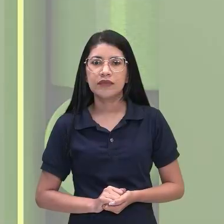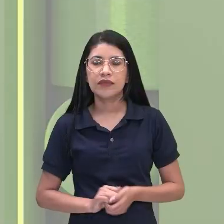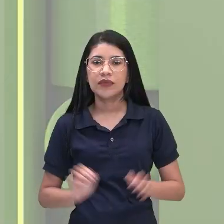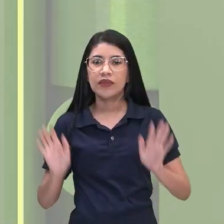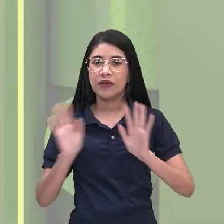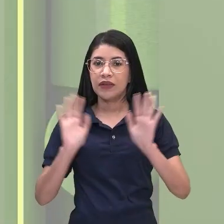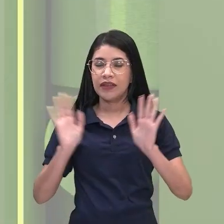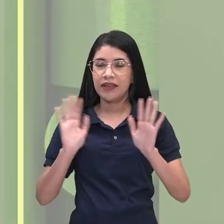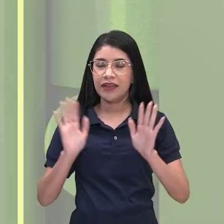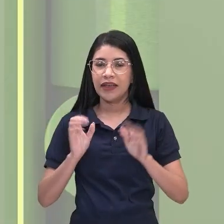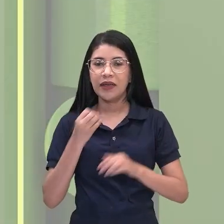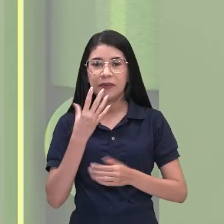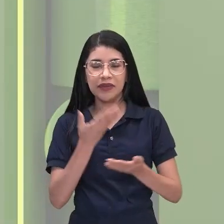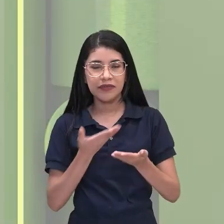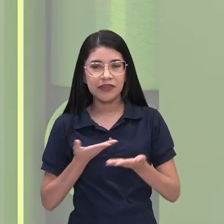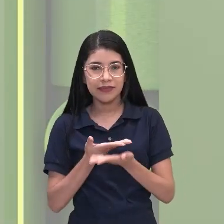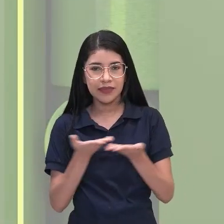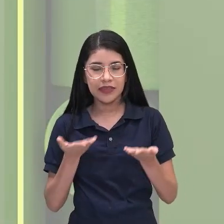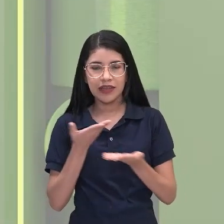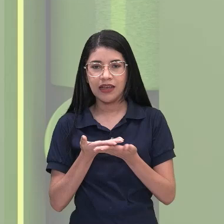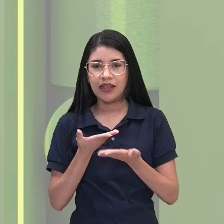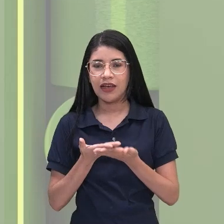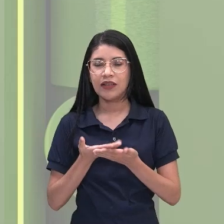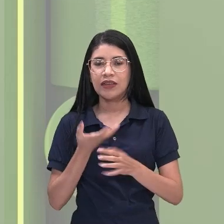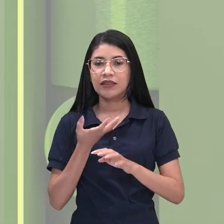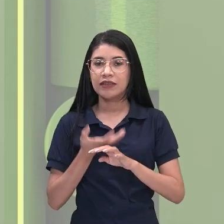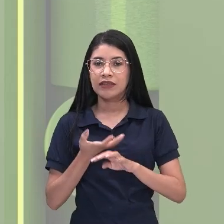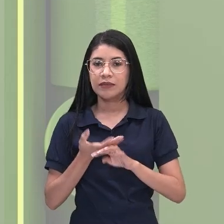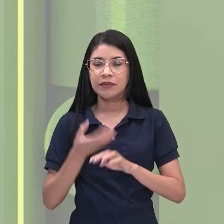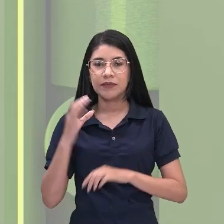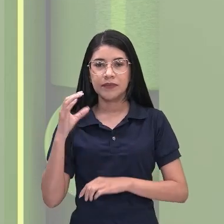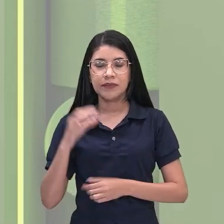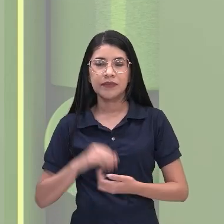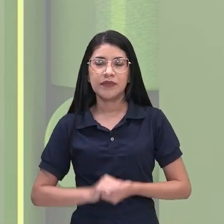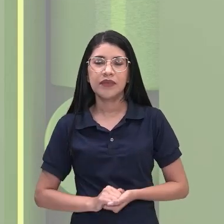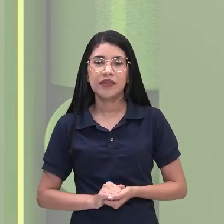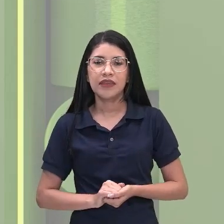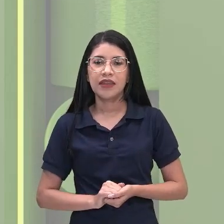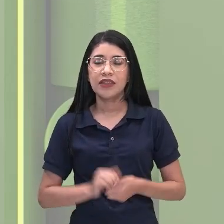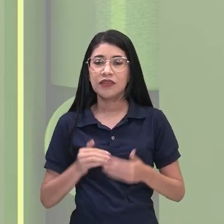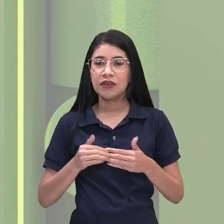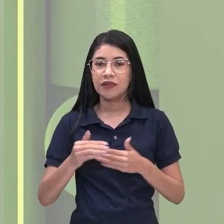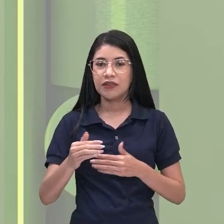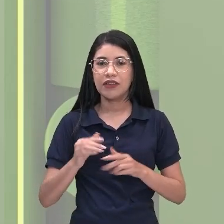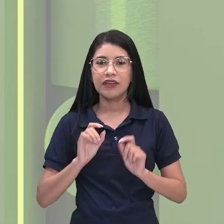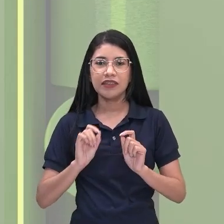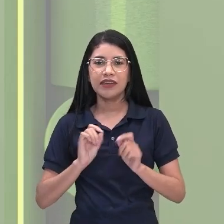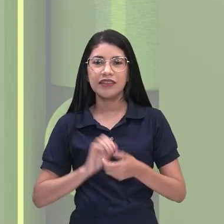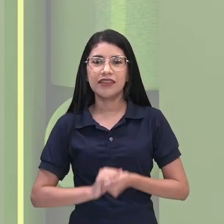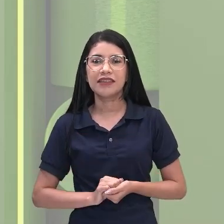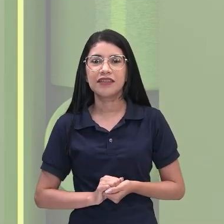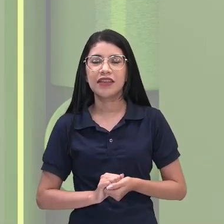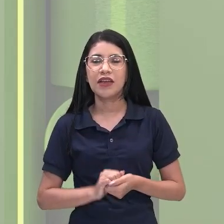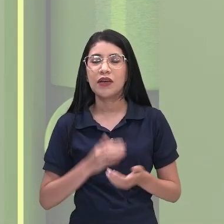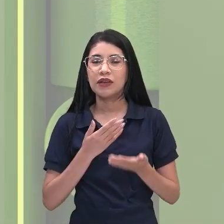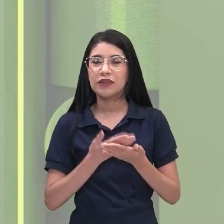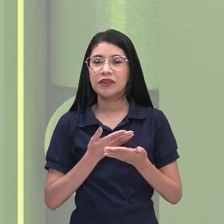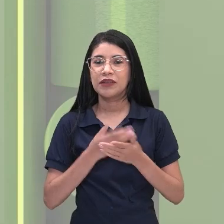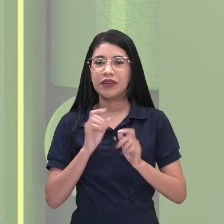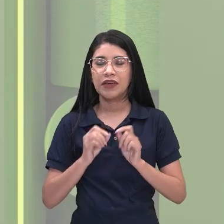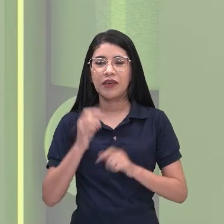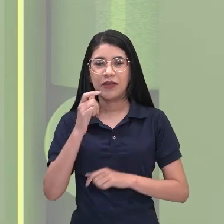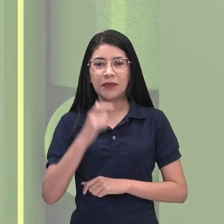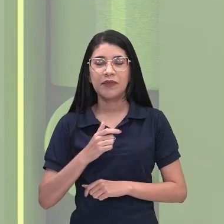Olá, sejam todos muito bem-vindos a mais uma aula do nosso componente. A gente vai dar sequência aí aos nossos estudos. Eu sou o professor